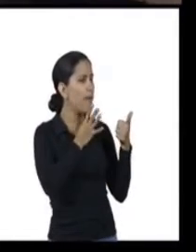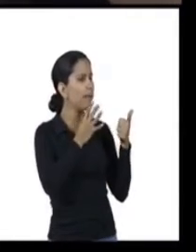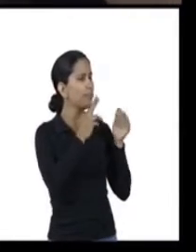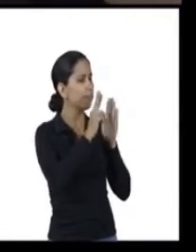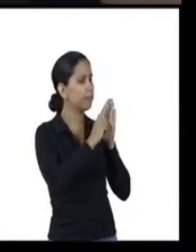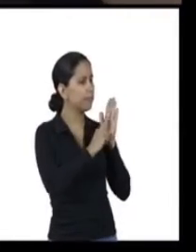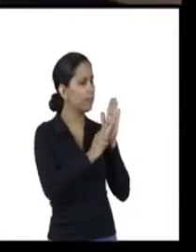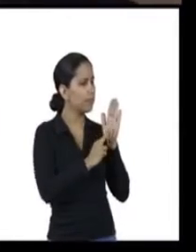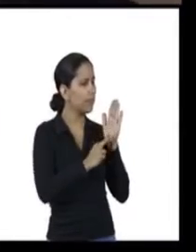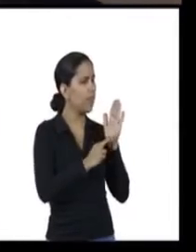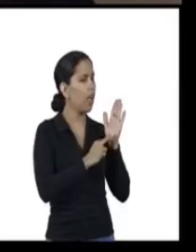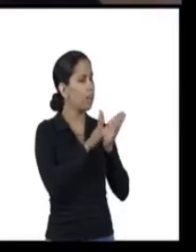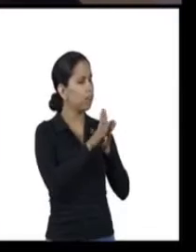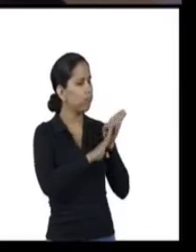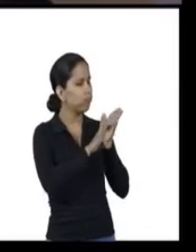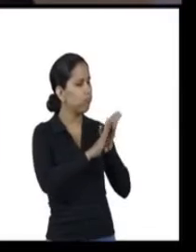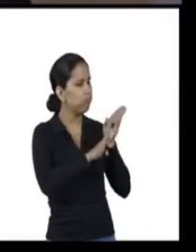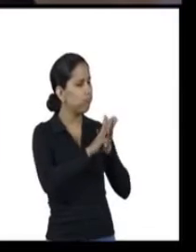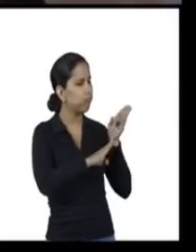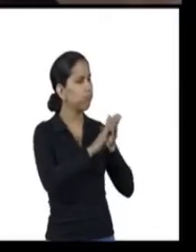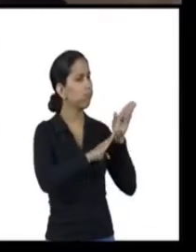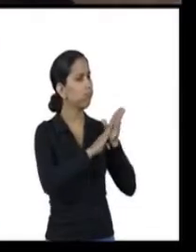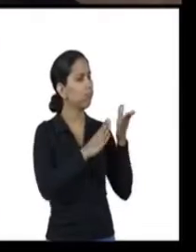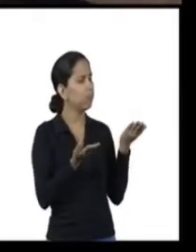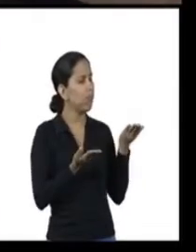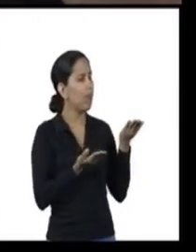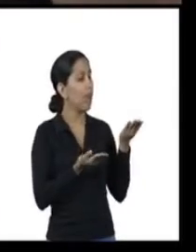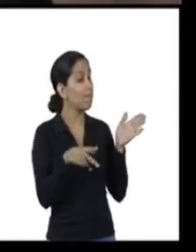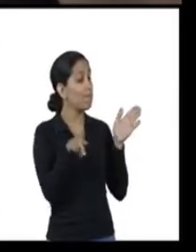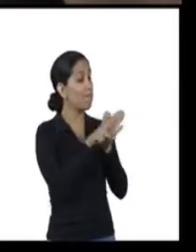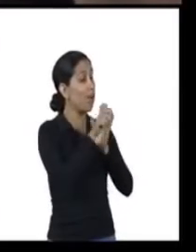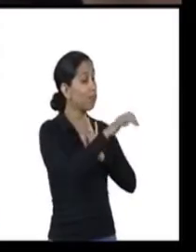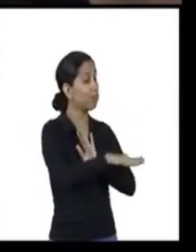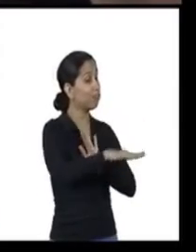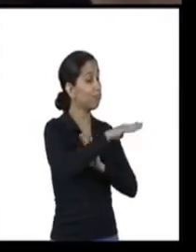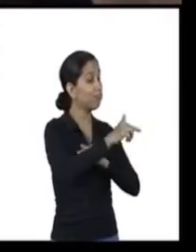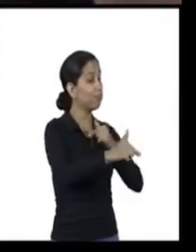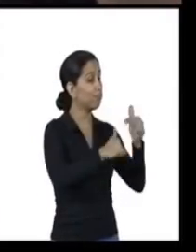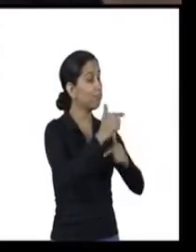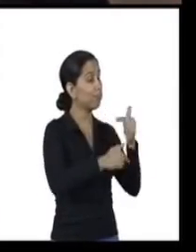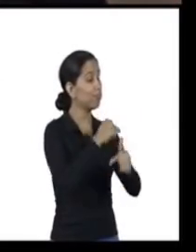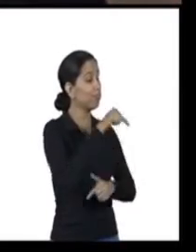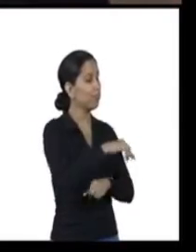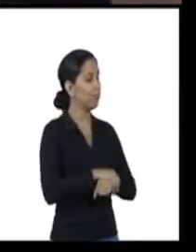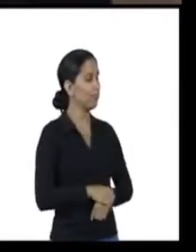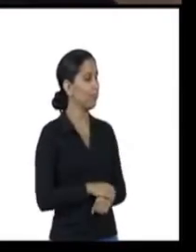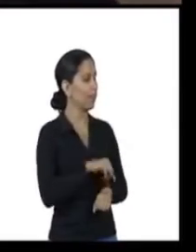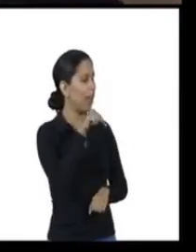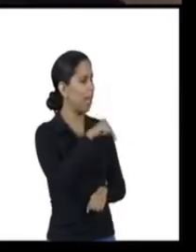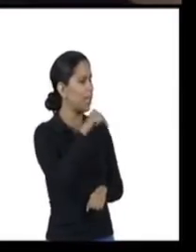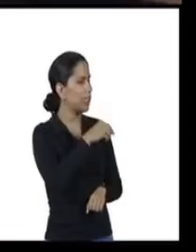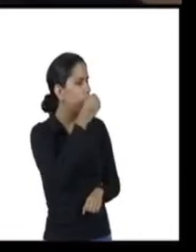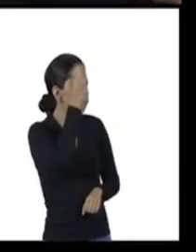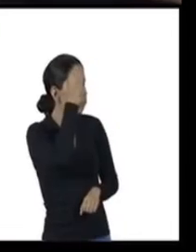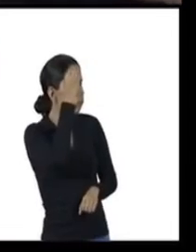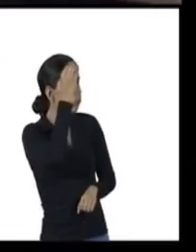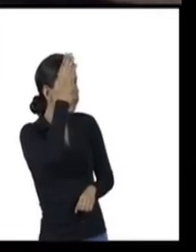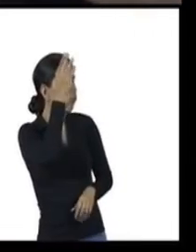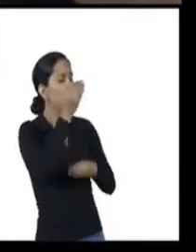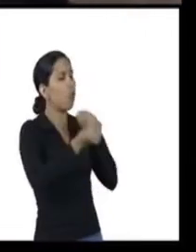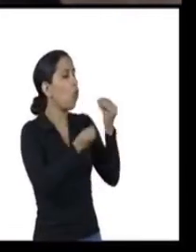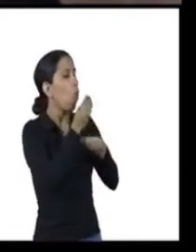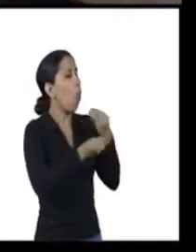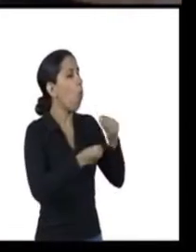procedimentos, as orientações ergonômicas voltadas para aquela atividade que ele está executando. Okay? Esses conhecimentos, como é que ele adquire? A